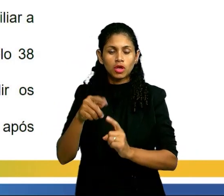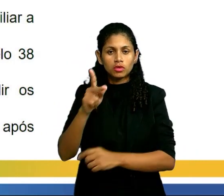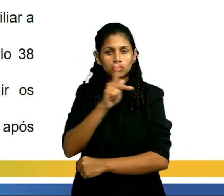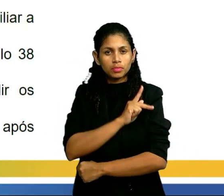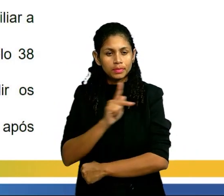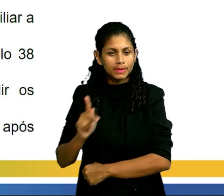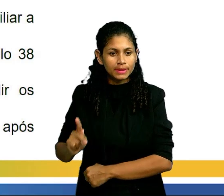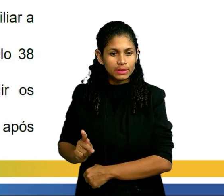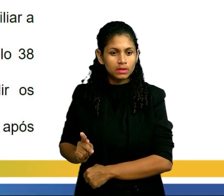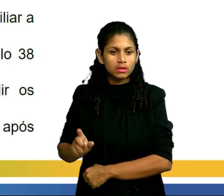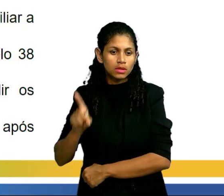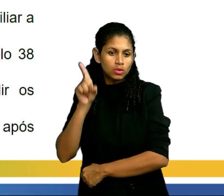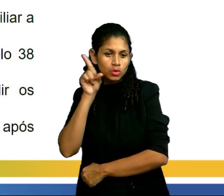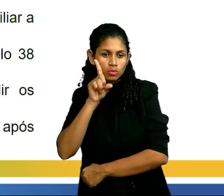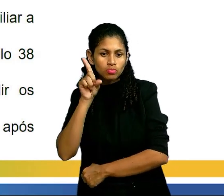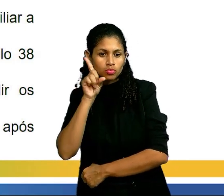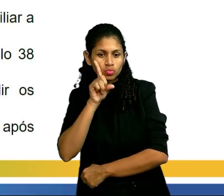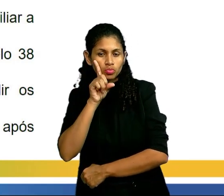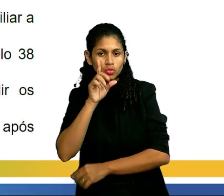dividir